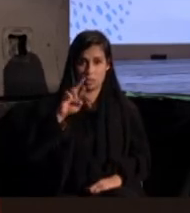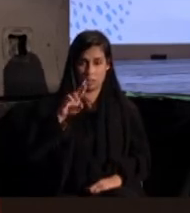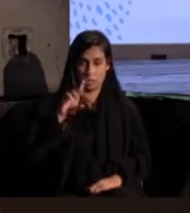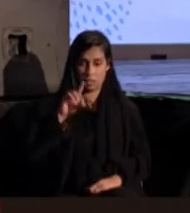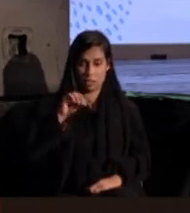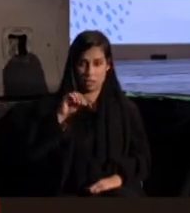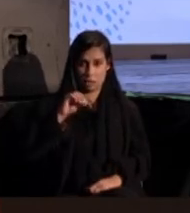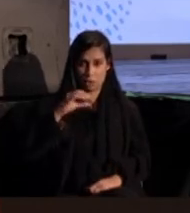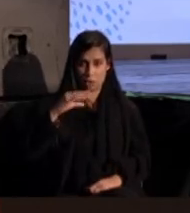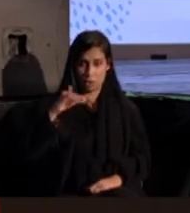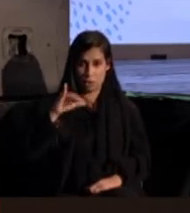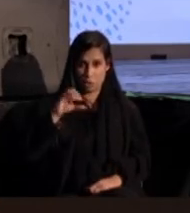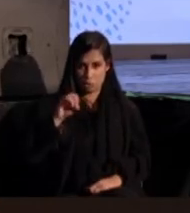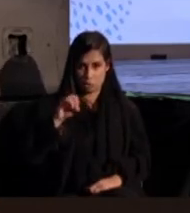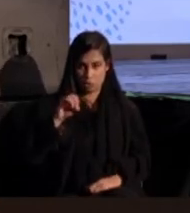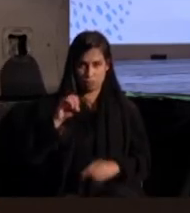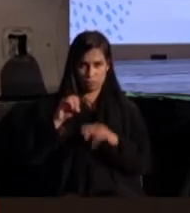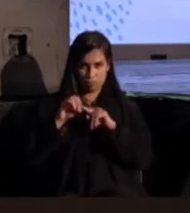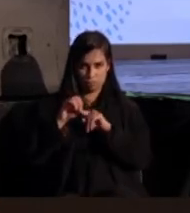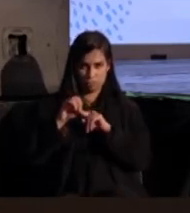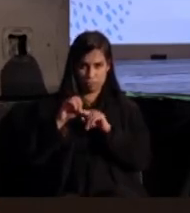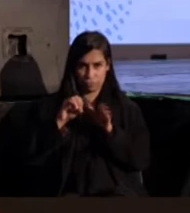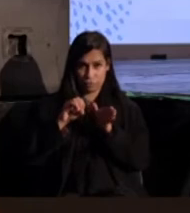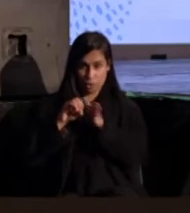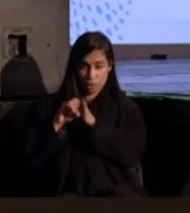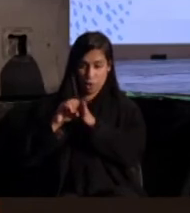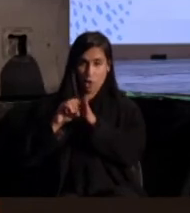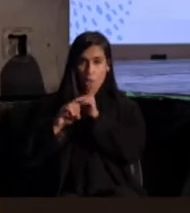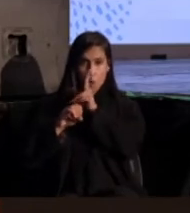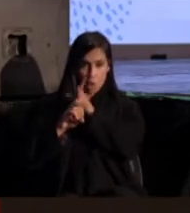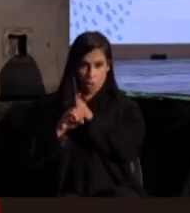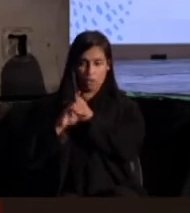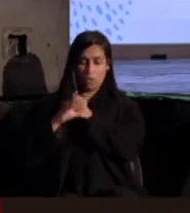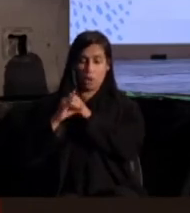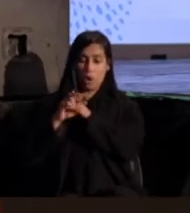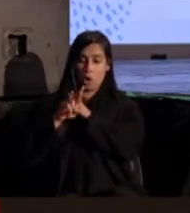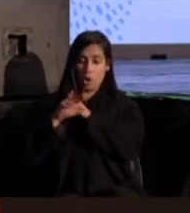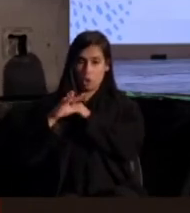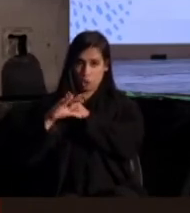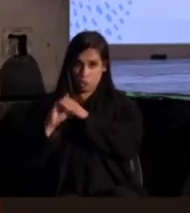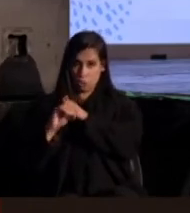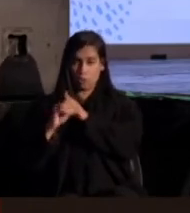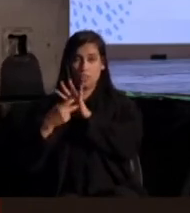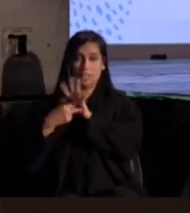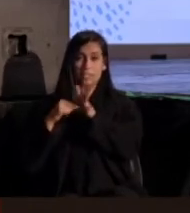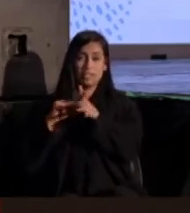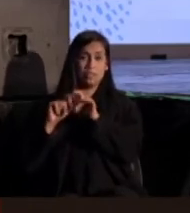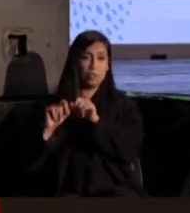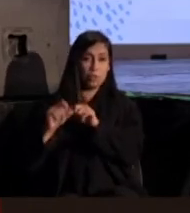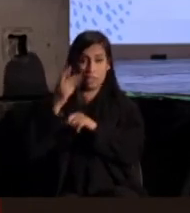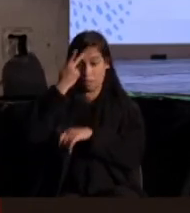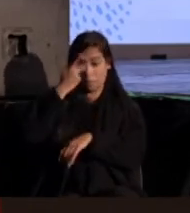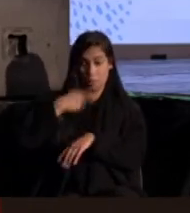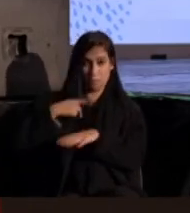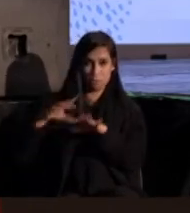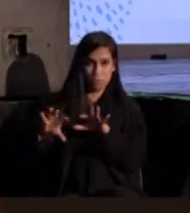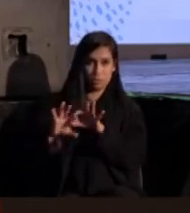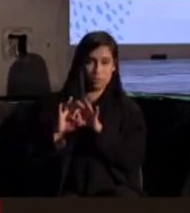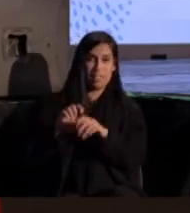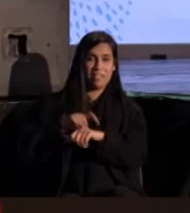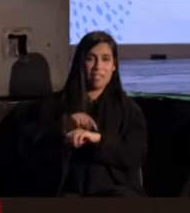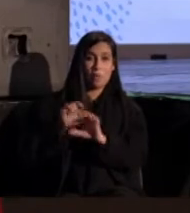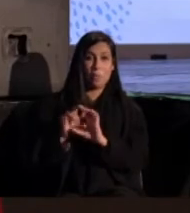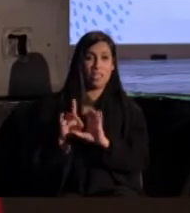autoconexão, conexão conosco, que é tempo livre. Uma boa forma de pensar ócio é tempo livre. É tempo livre